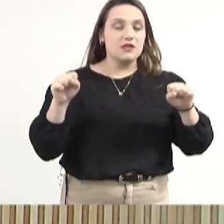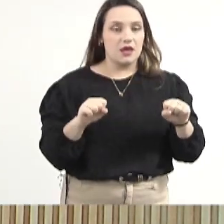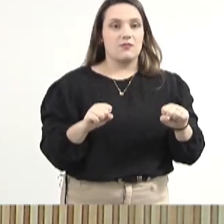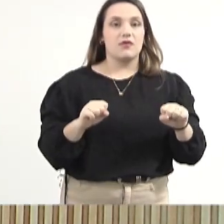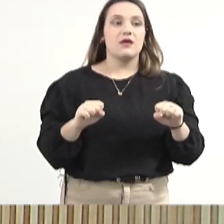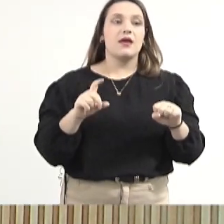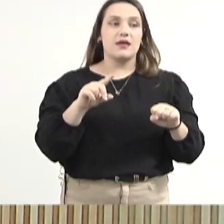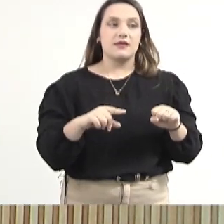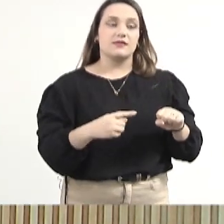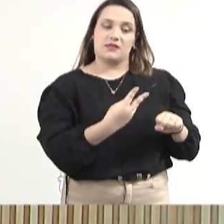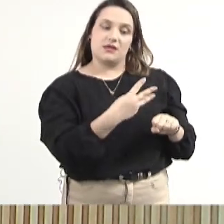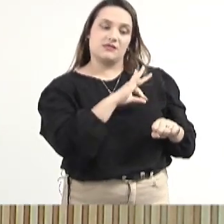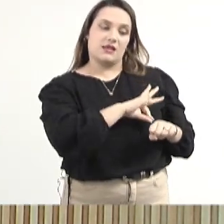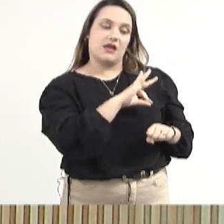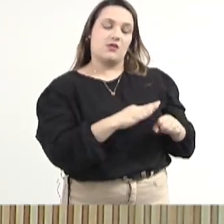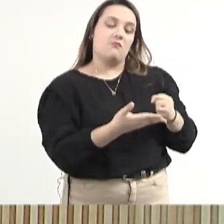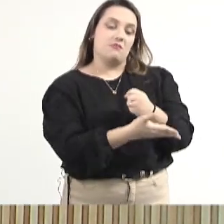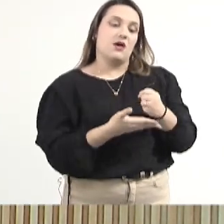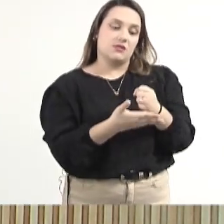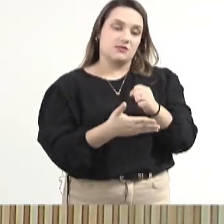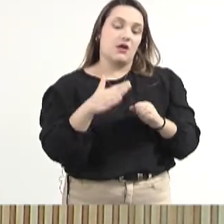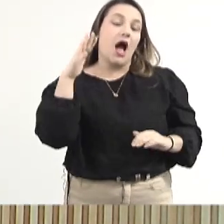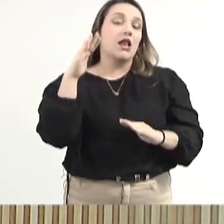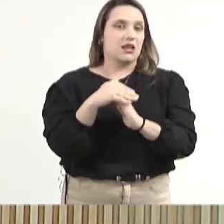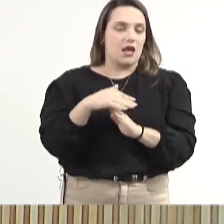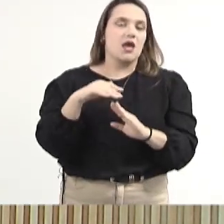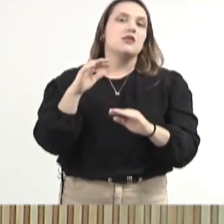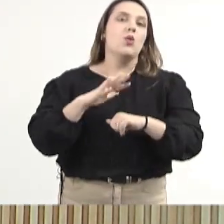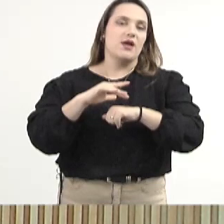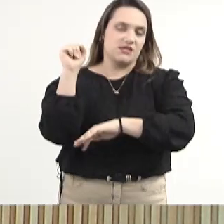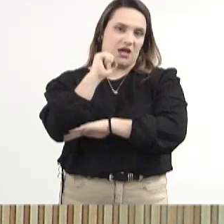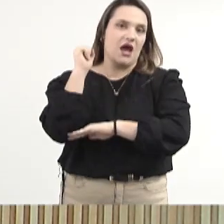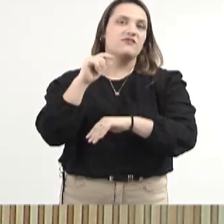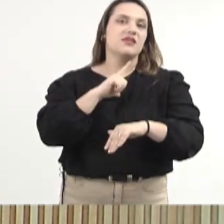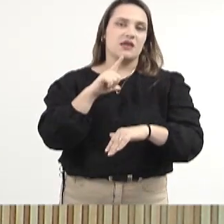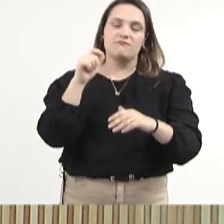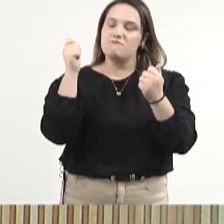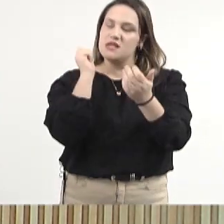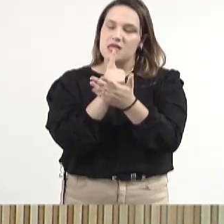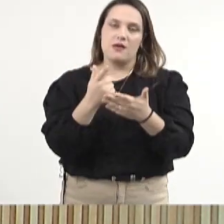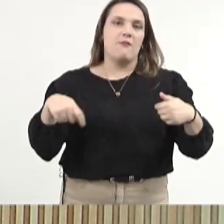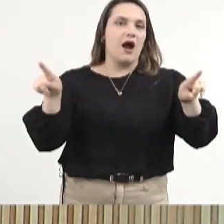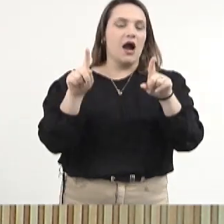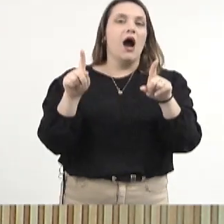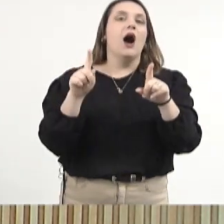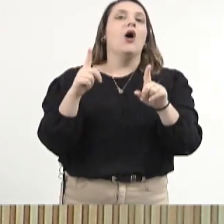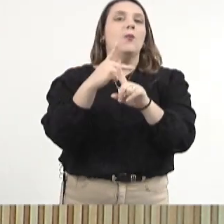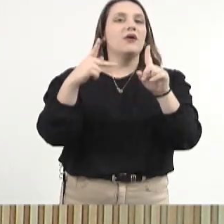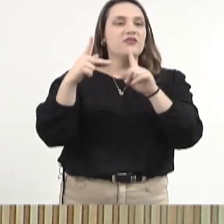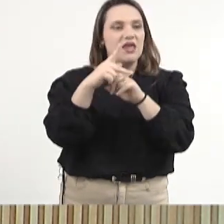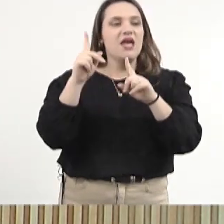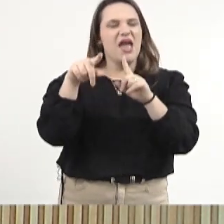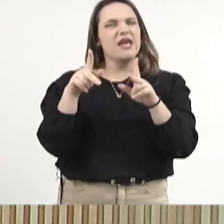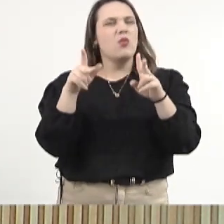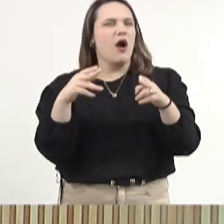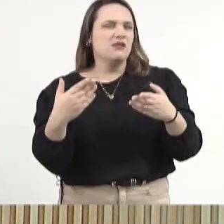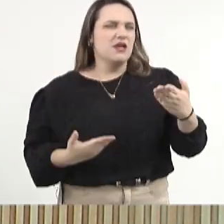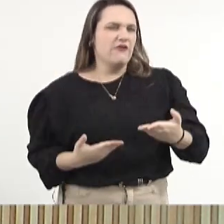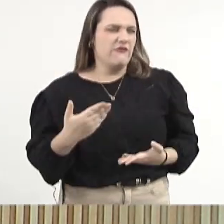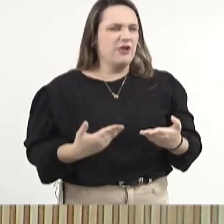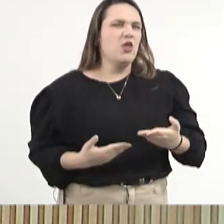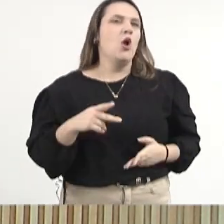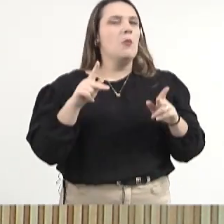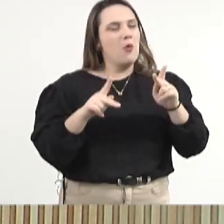primeiros salários mínimos da remuneração, bastante semelhante ao que também foi aprovado nas últimas semanas aqui na Lemes com relação a servidores